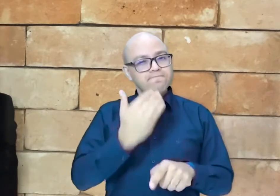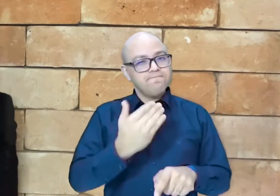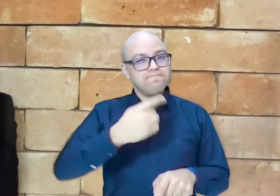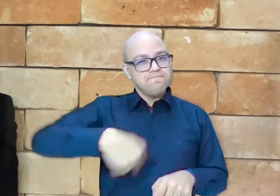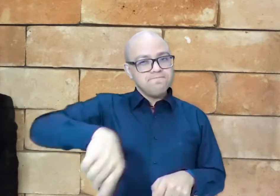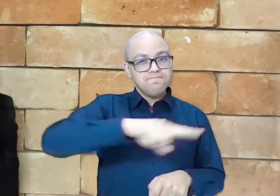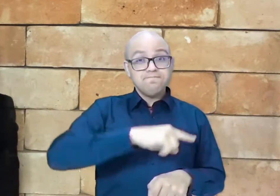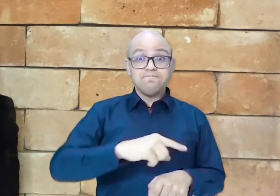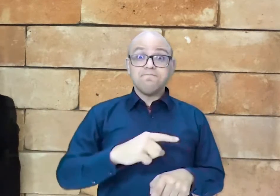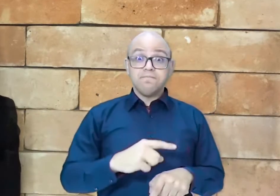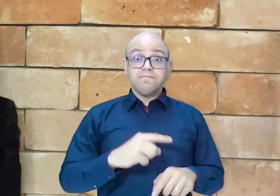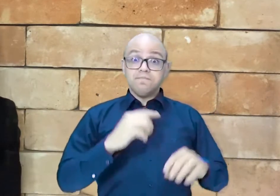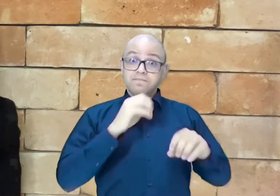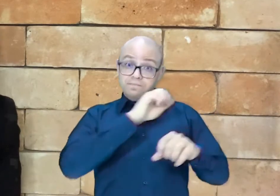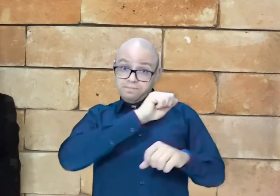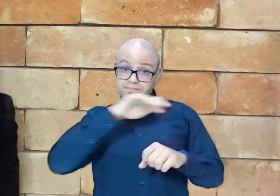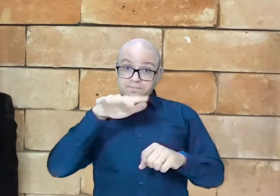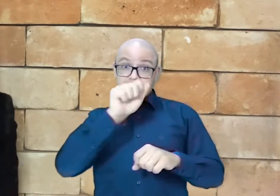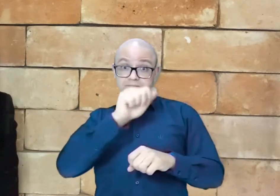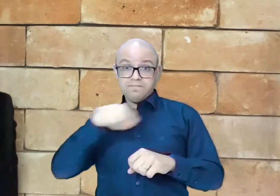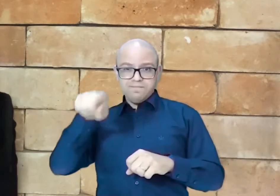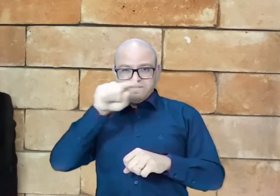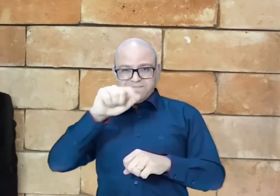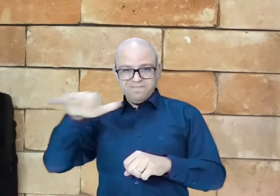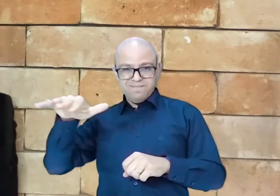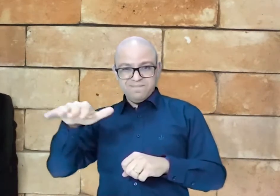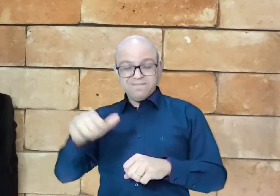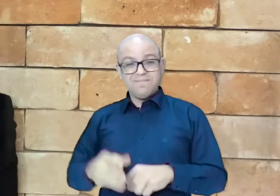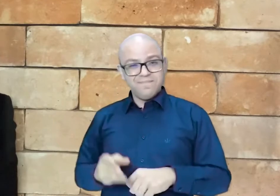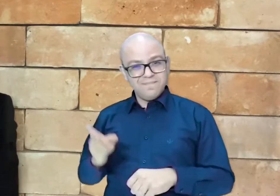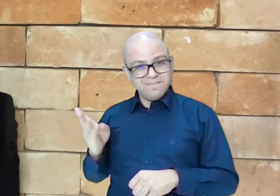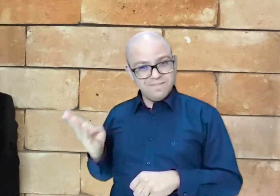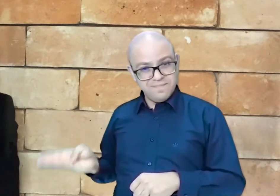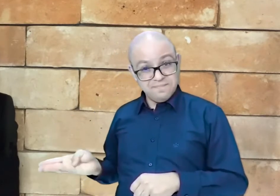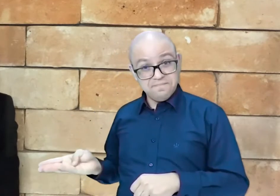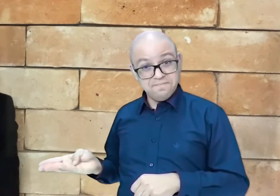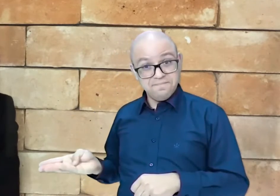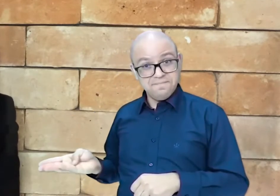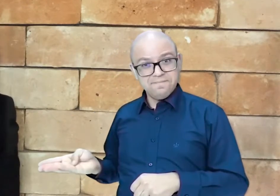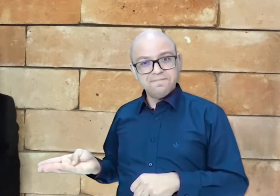também poderá contar conosco. Basta encaminhar o e-mail para